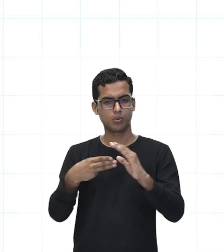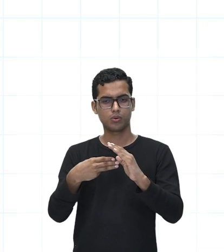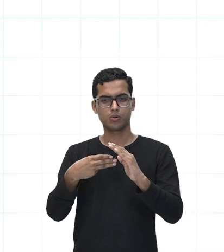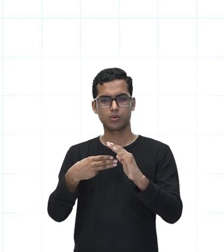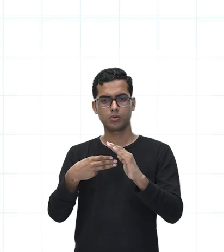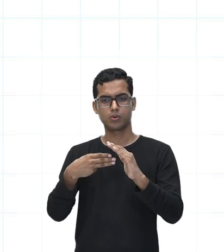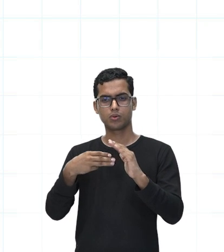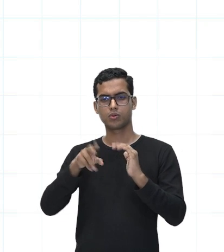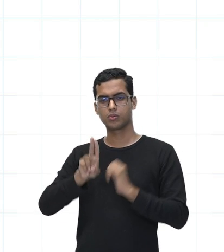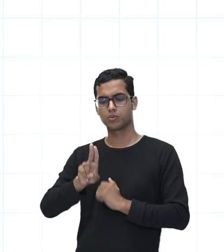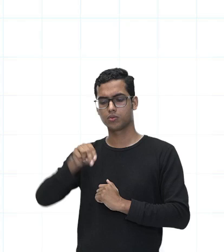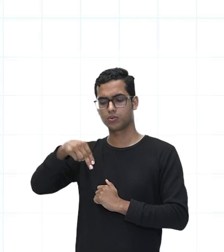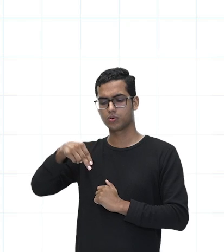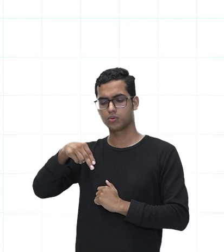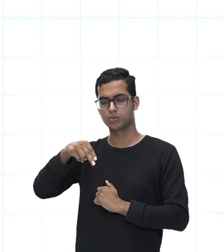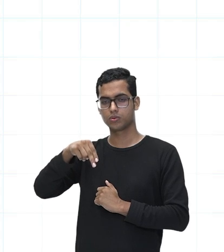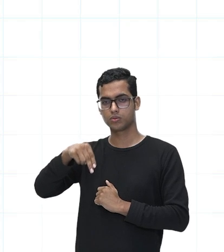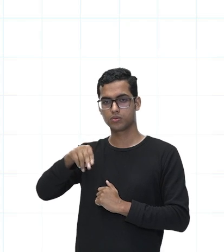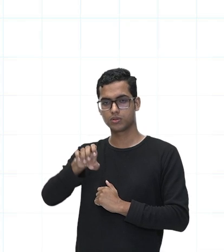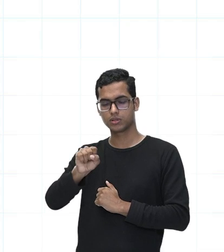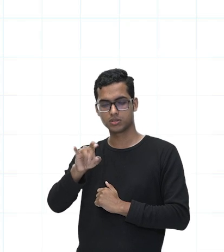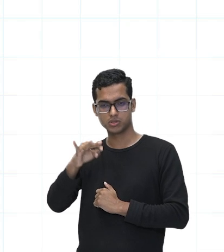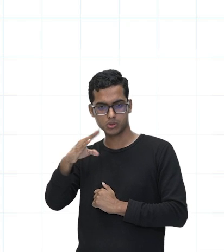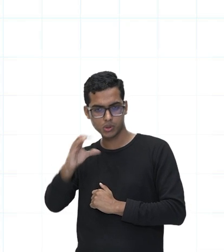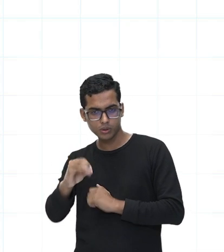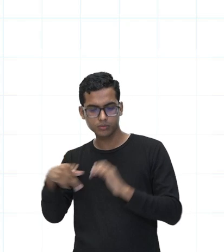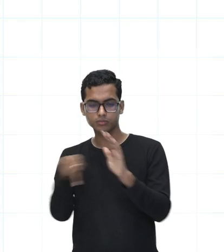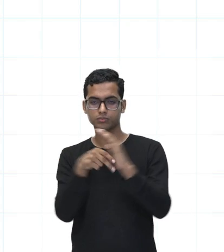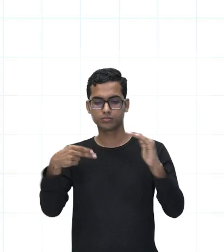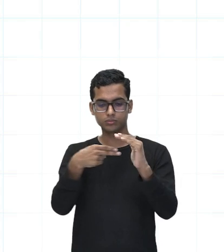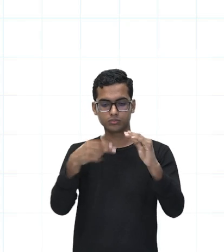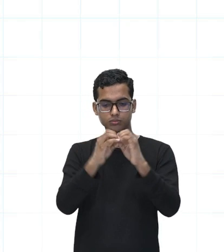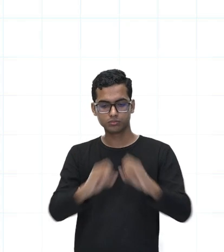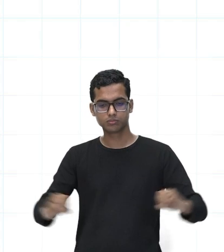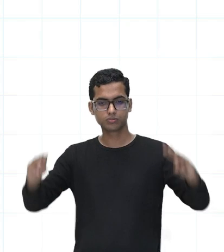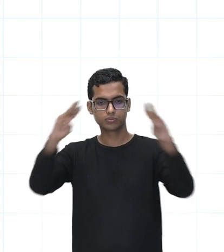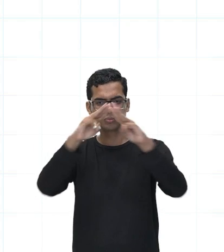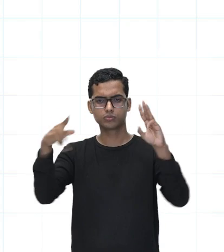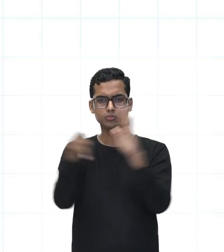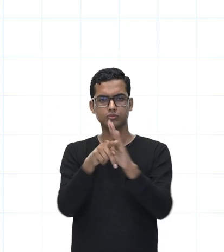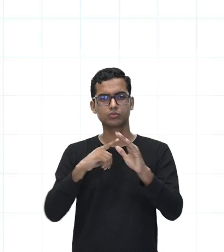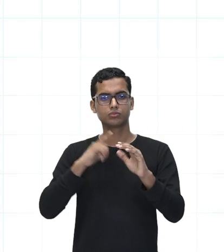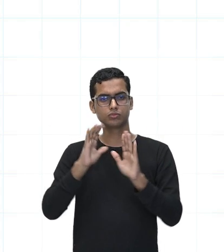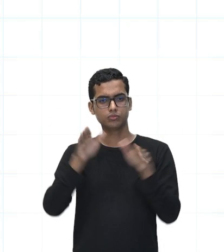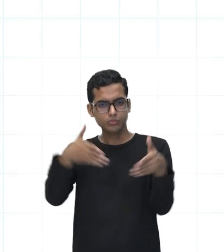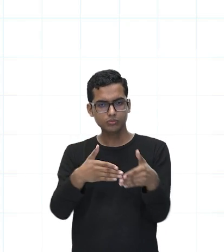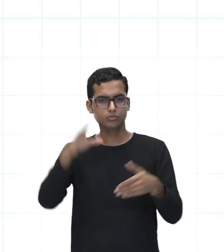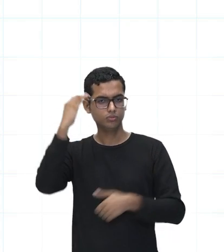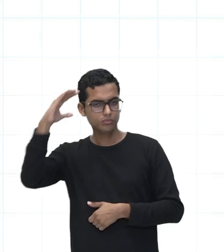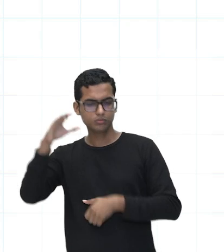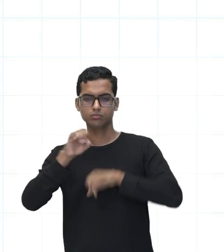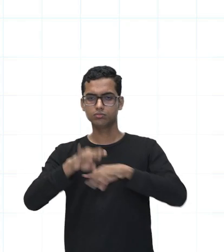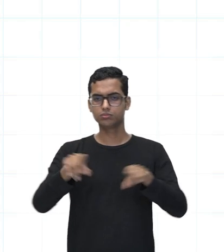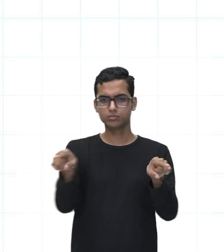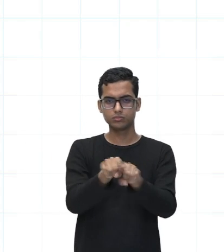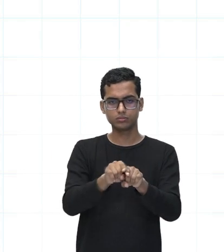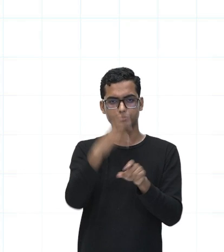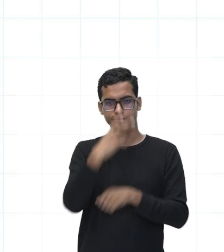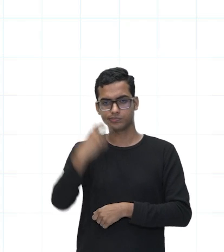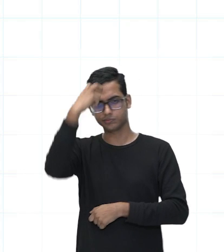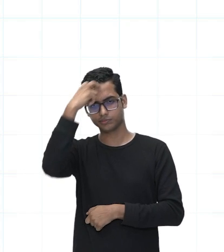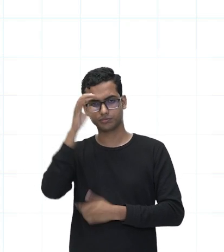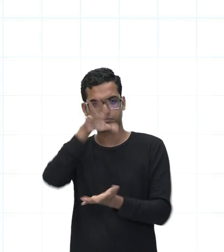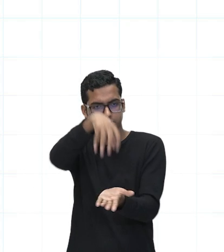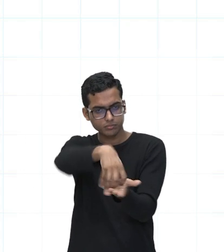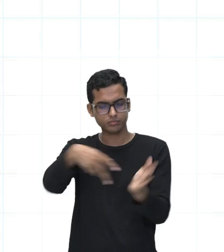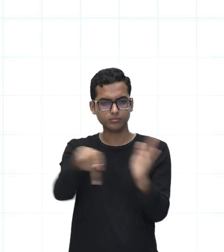A Unesco é a Organização das Nações Unidas para a Educação, a Ciência e a Cultura, agência